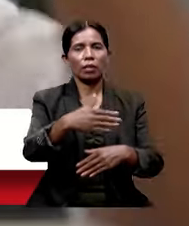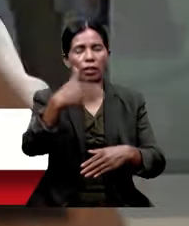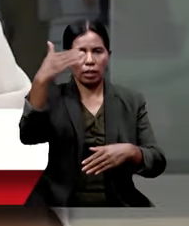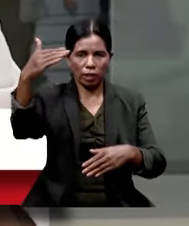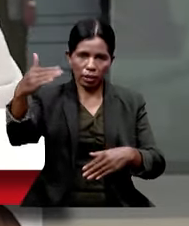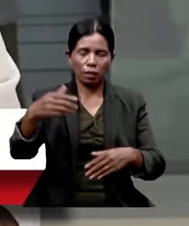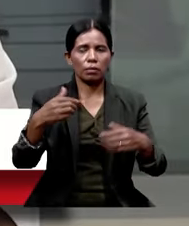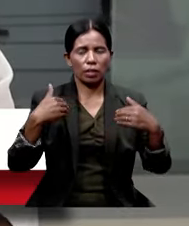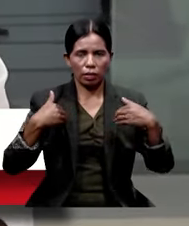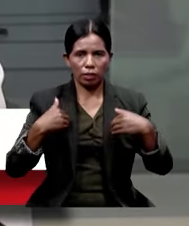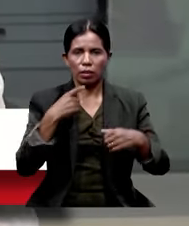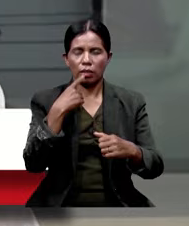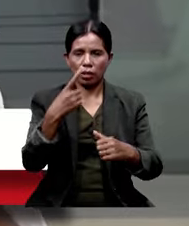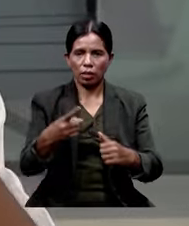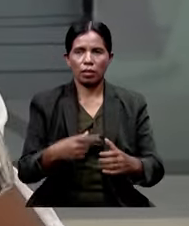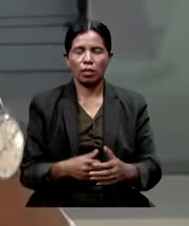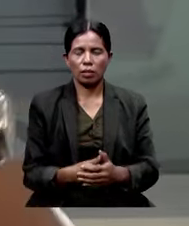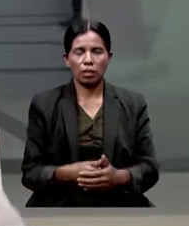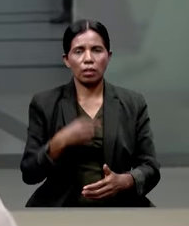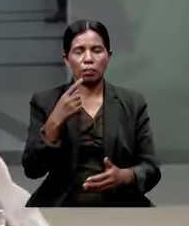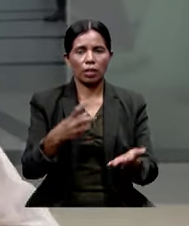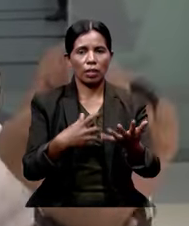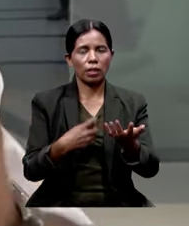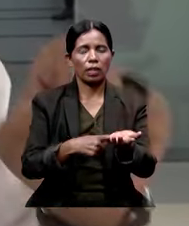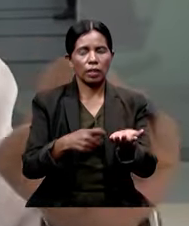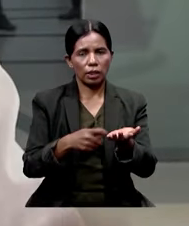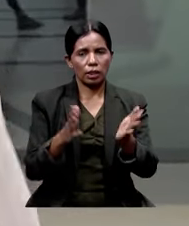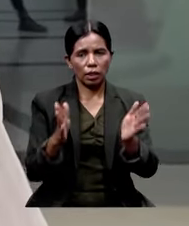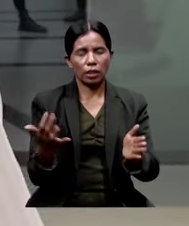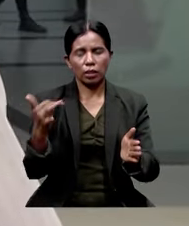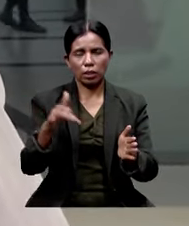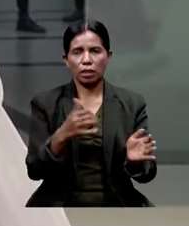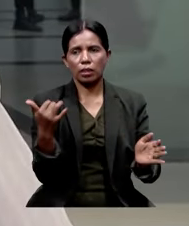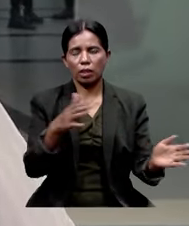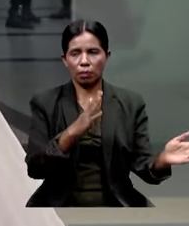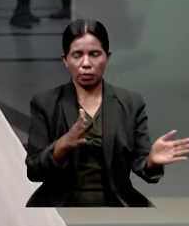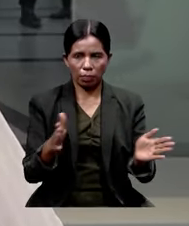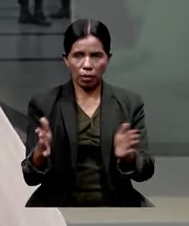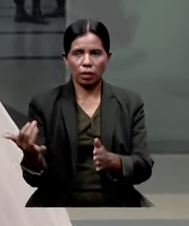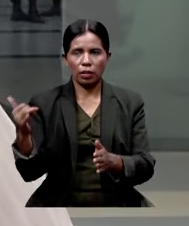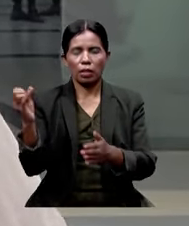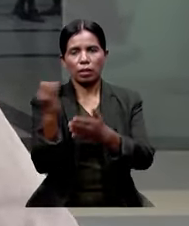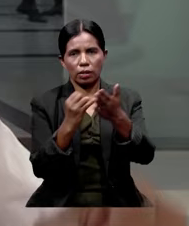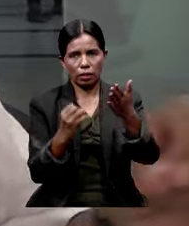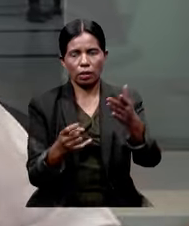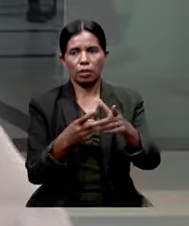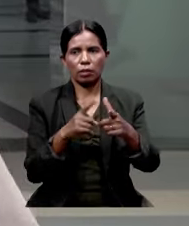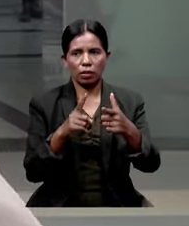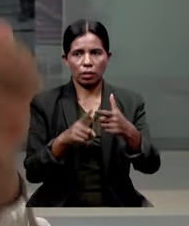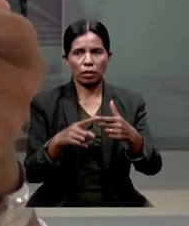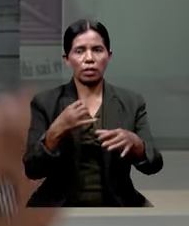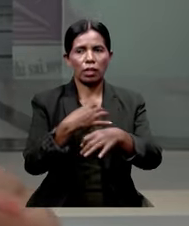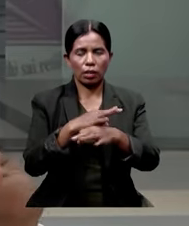tu, orientasi ono bai ha teknis sira, sira perpara helan ini yang desenya, o di